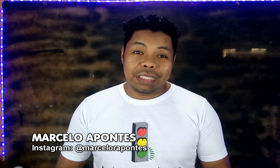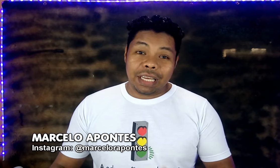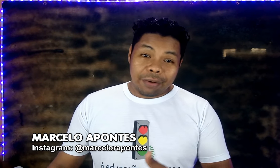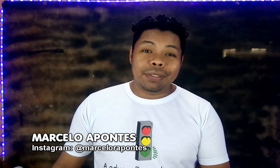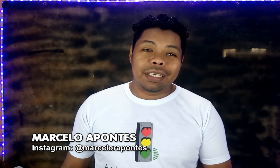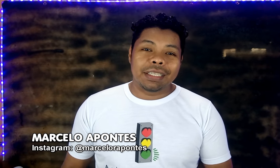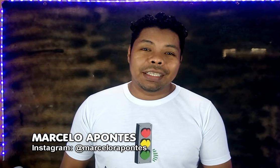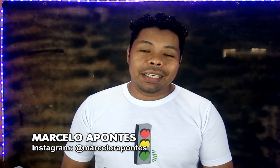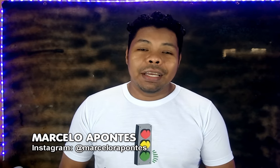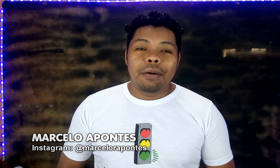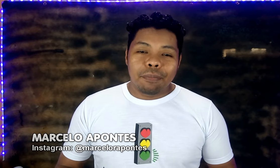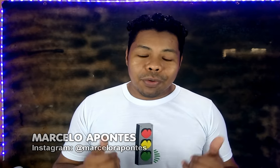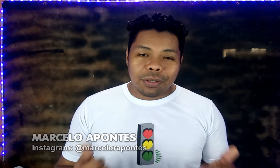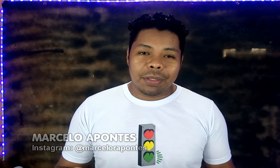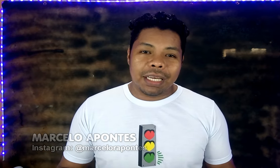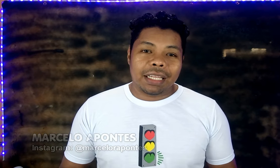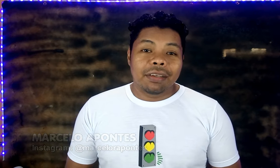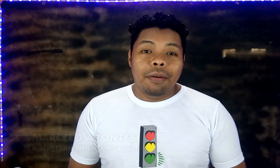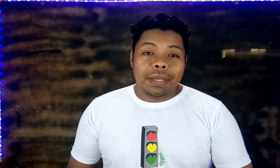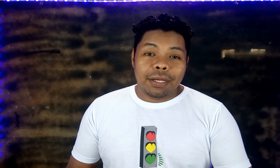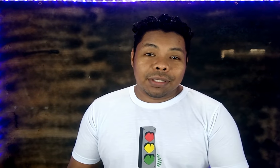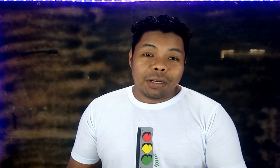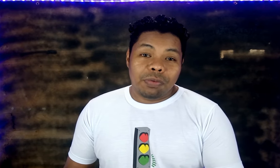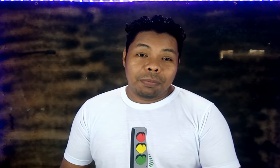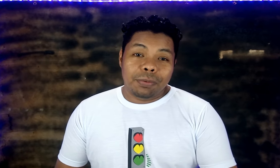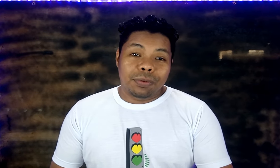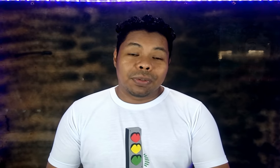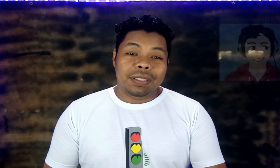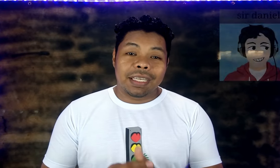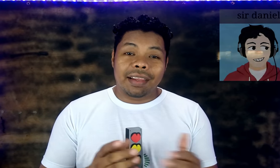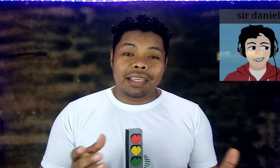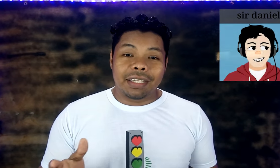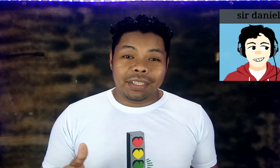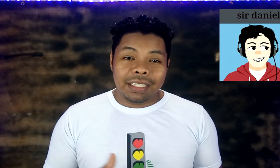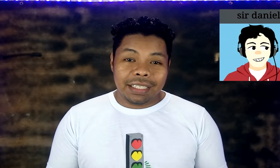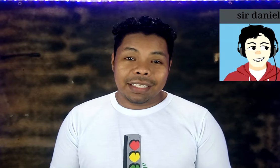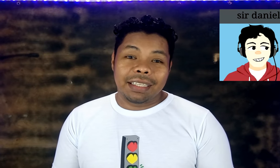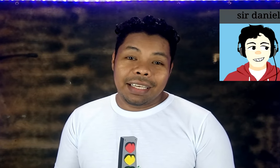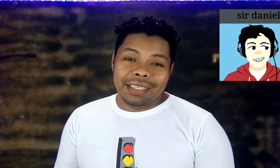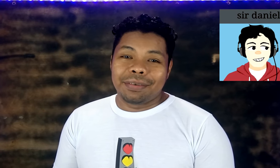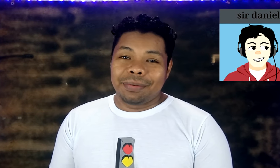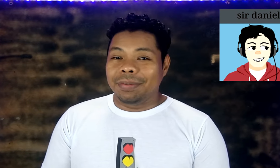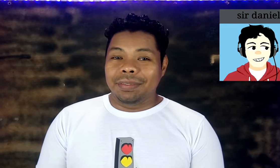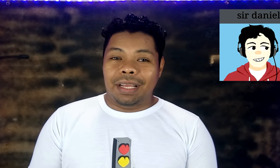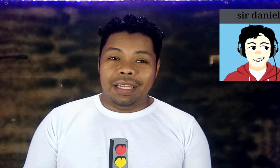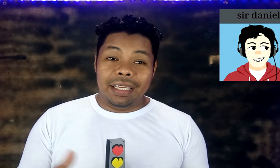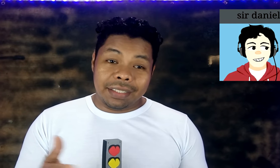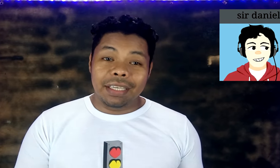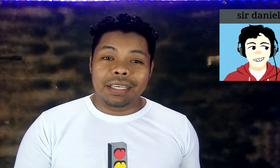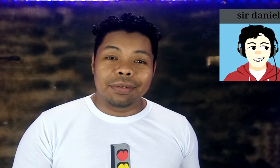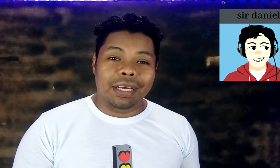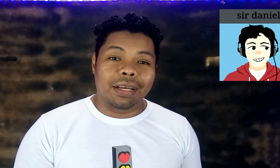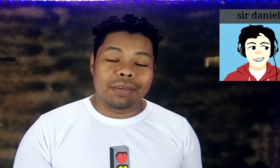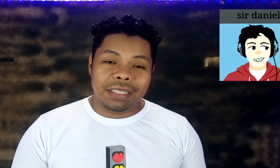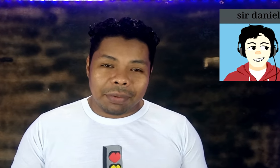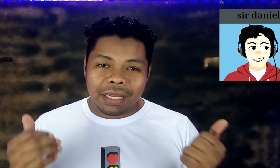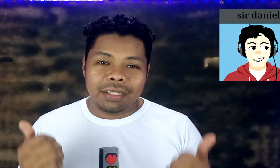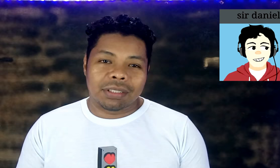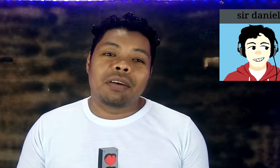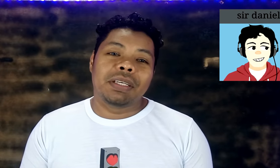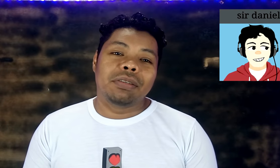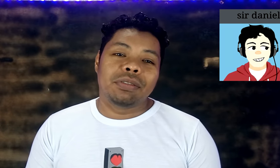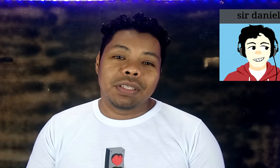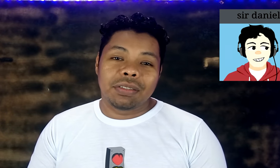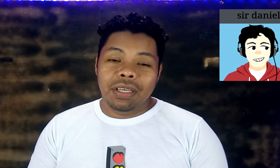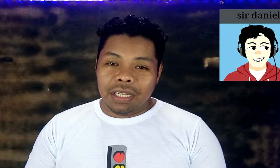ou se você já é um inscrito aqui, muito obrigado, mandar um salve aí para o Sir Daniel Denix, que é um inscrito aqui do canal, que sempre está